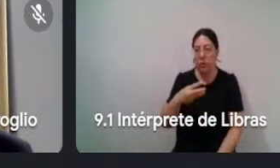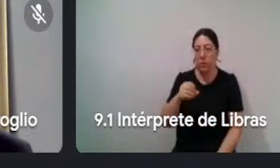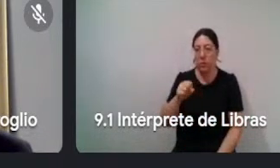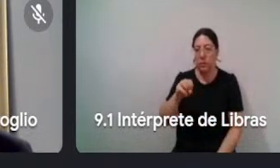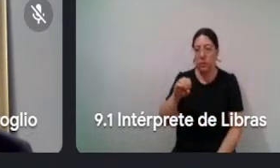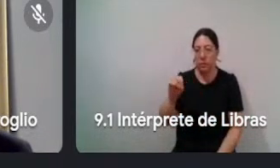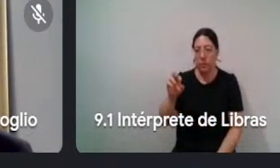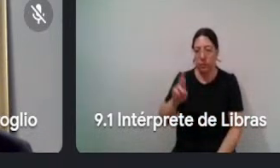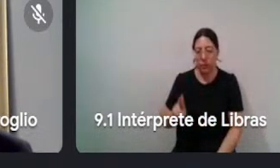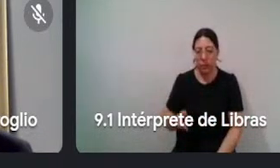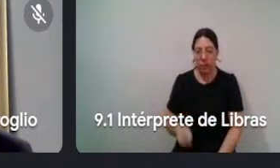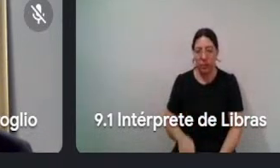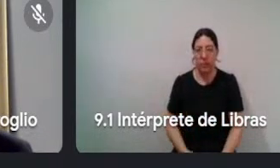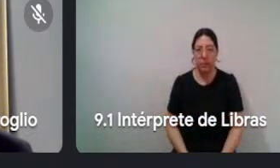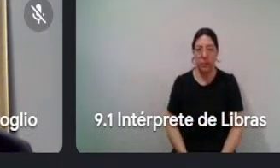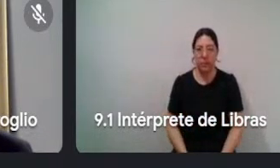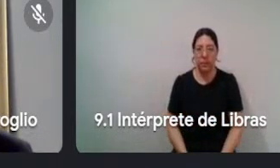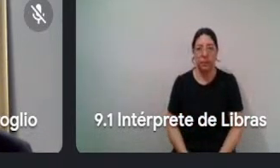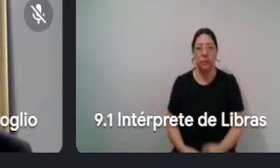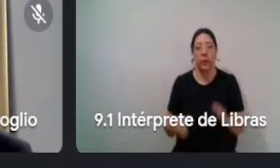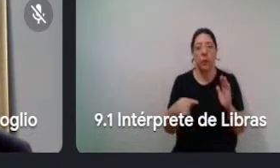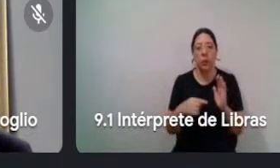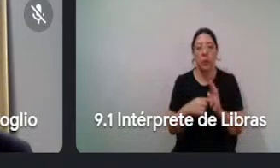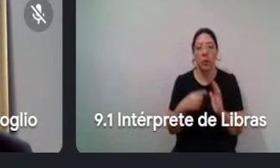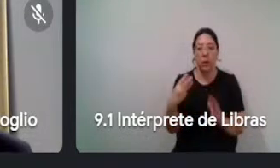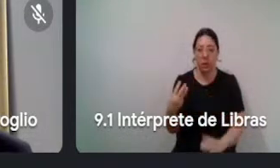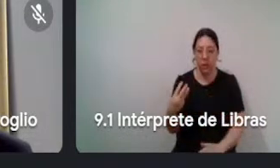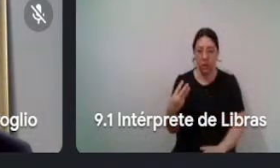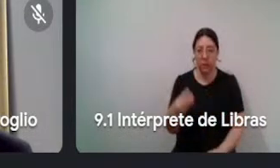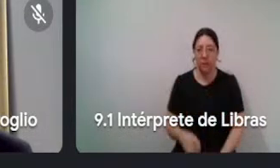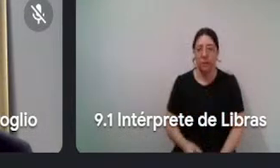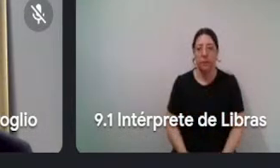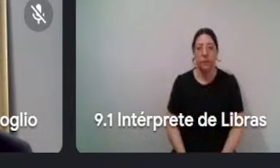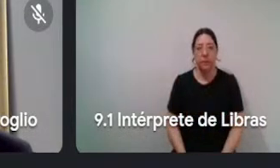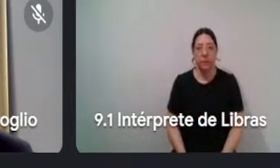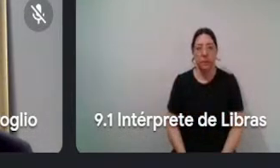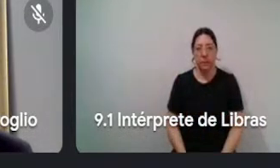Então, discussão item 3. Com a divergência?